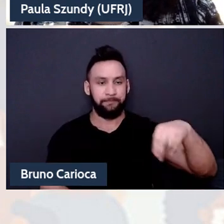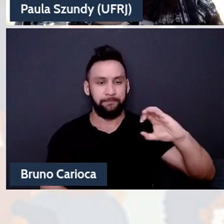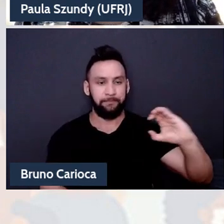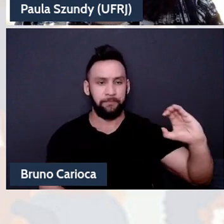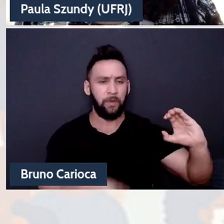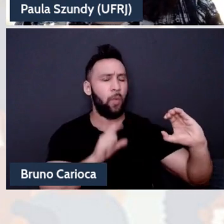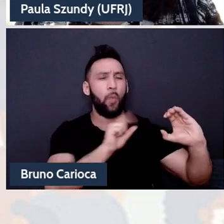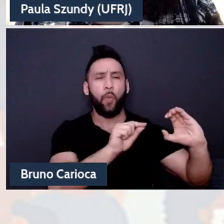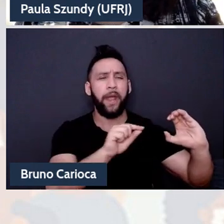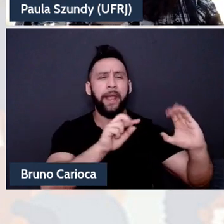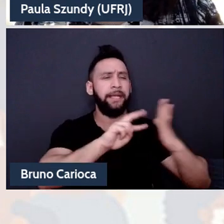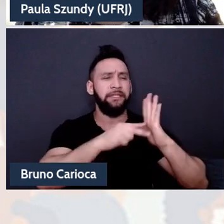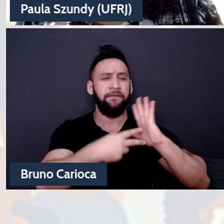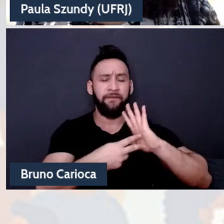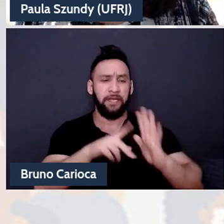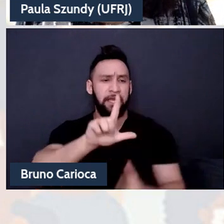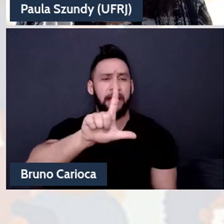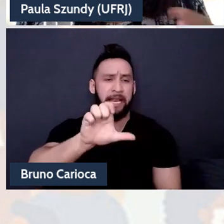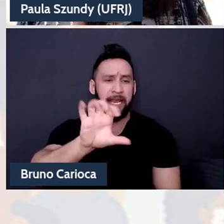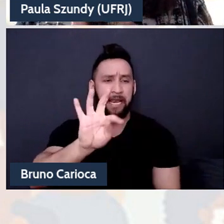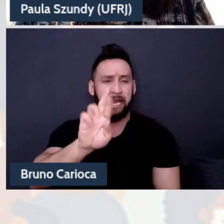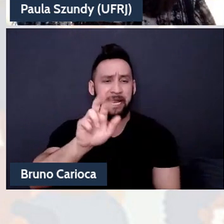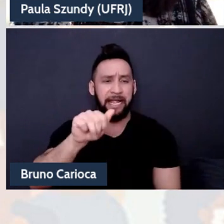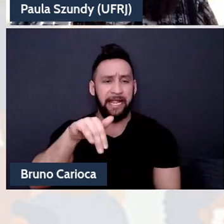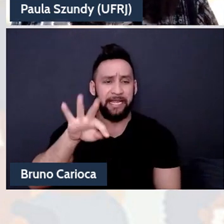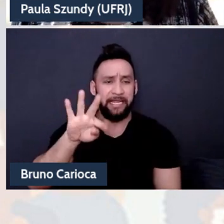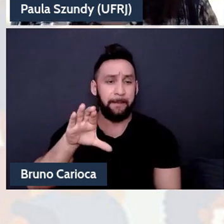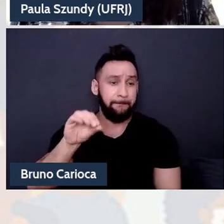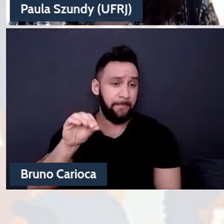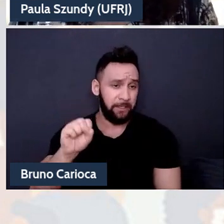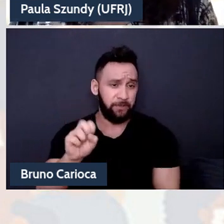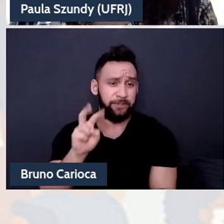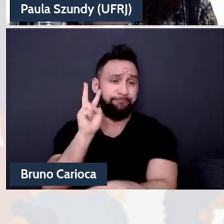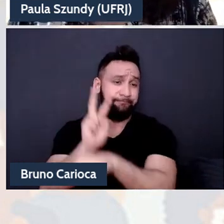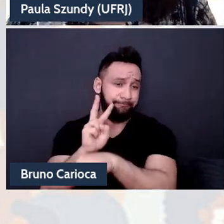o que conta como letramentos, né, na área de linguagem. E